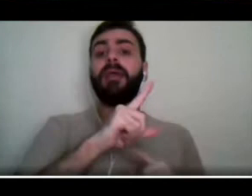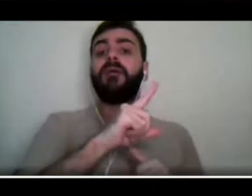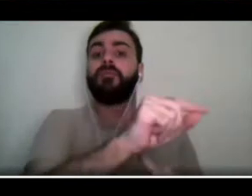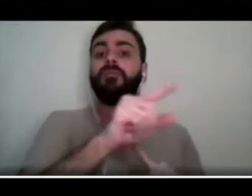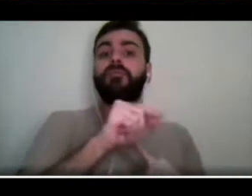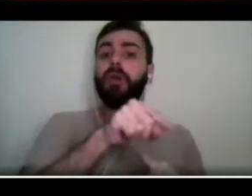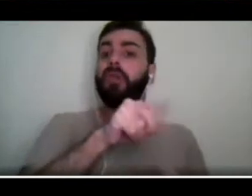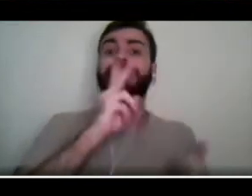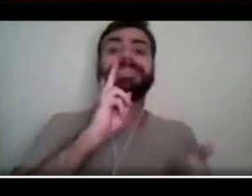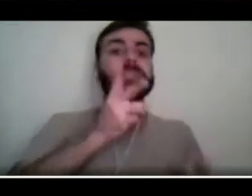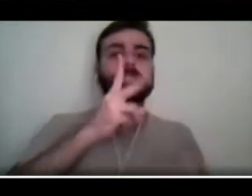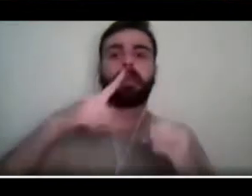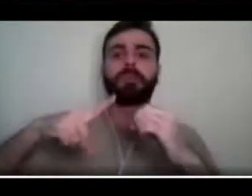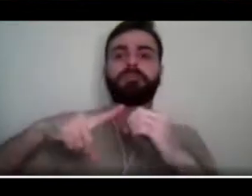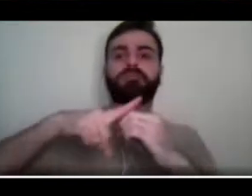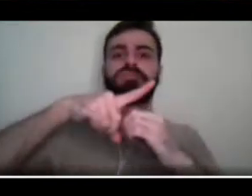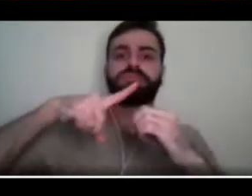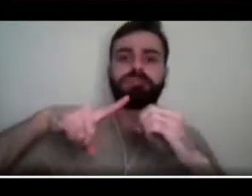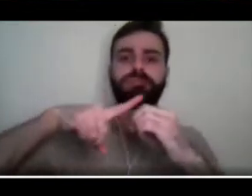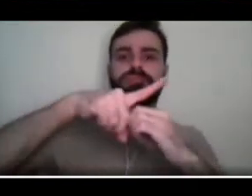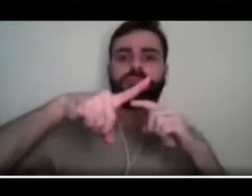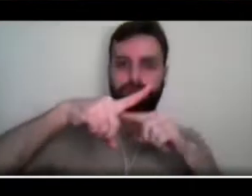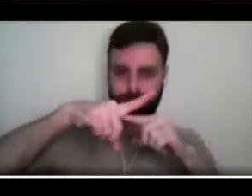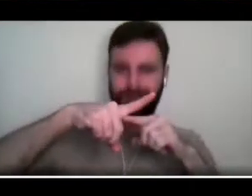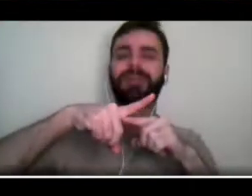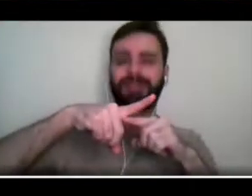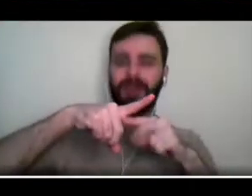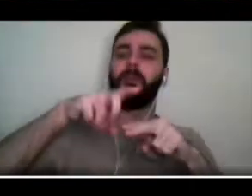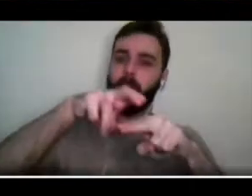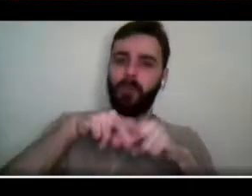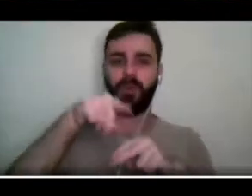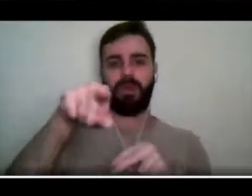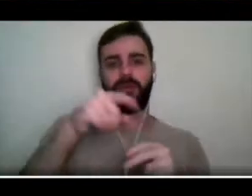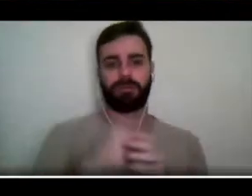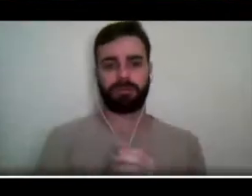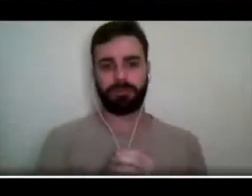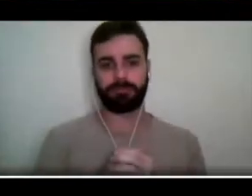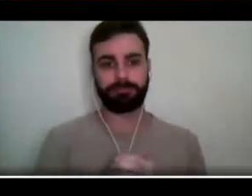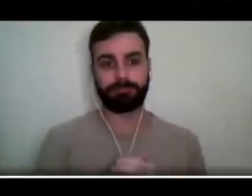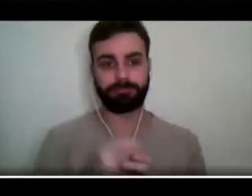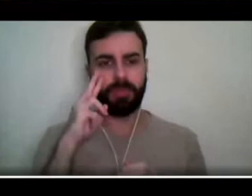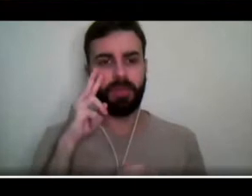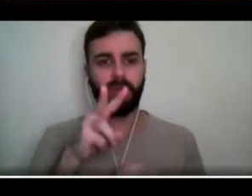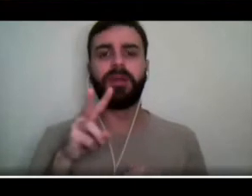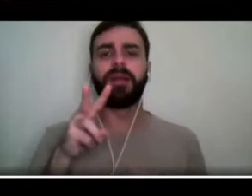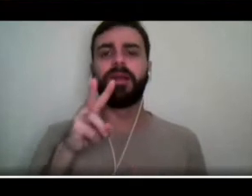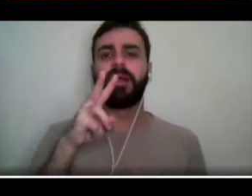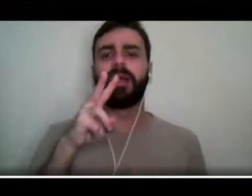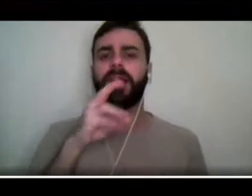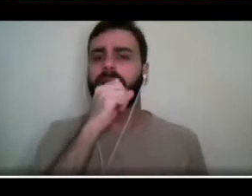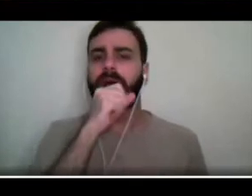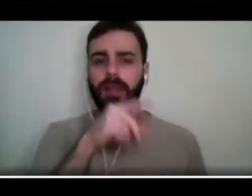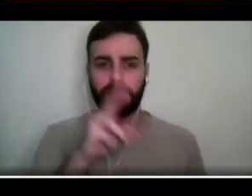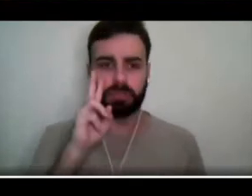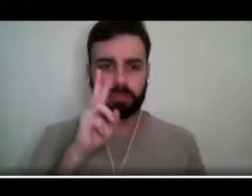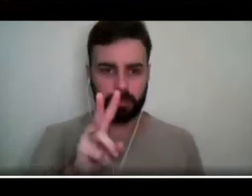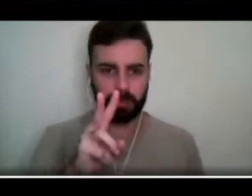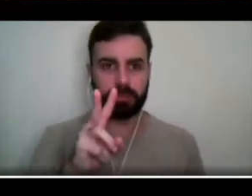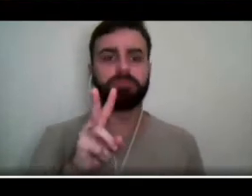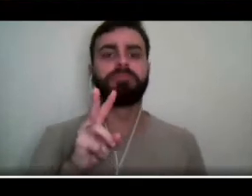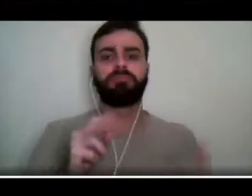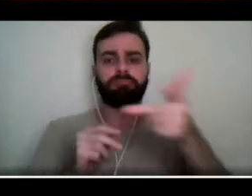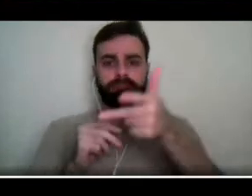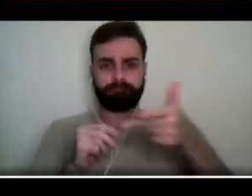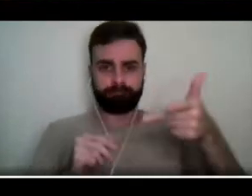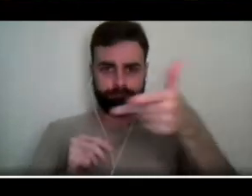é sempre tangente à trajetória por causa disso, né? Então, aqui, ele mostra um espaço tridimensional com uma